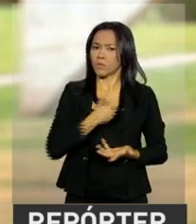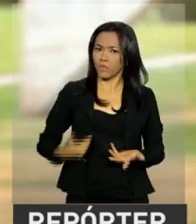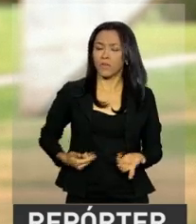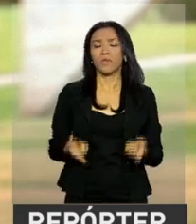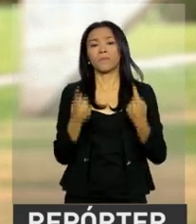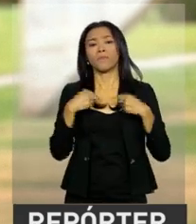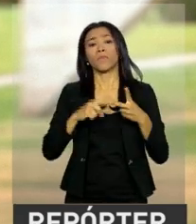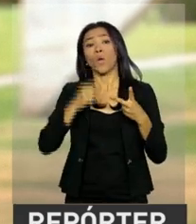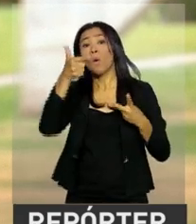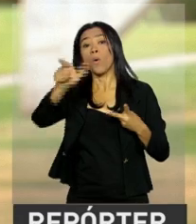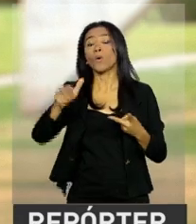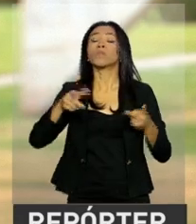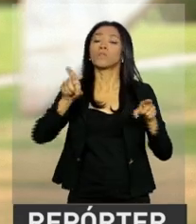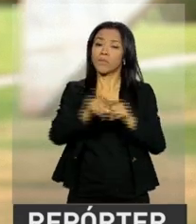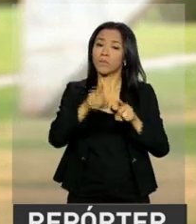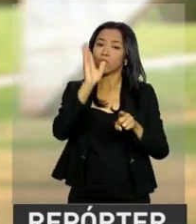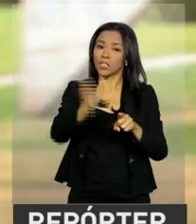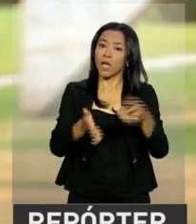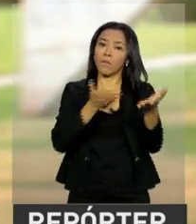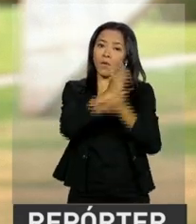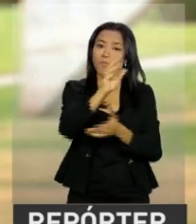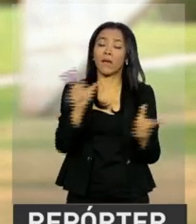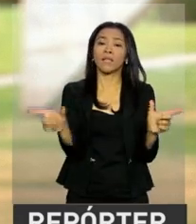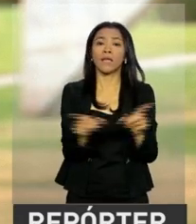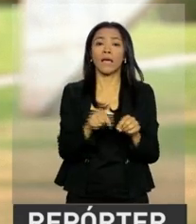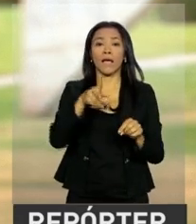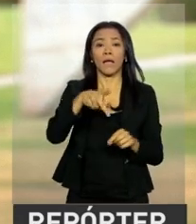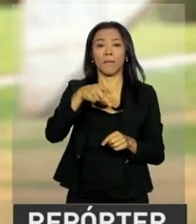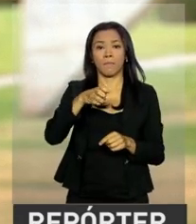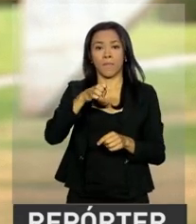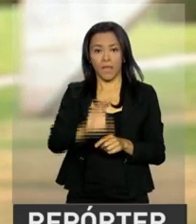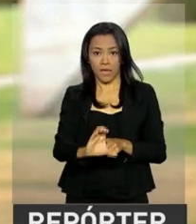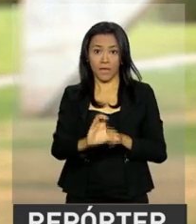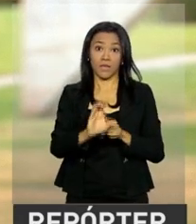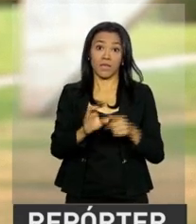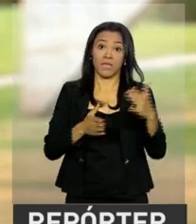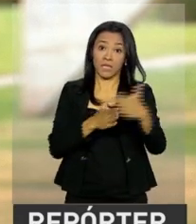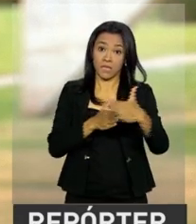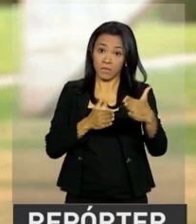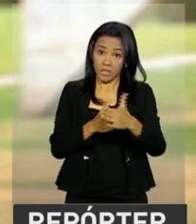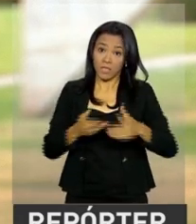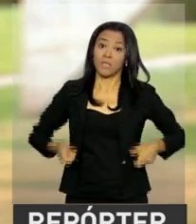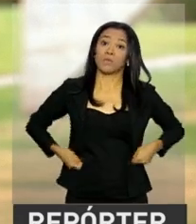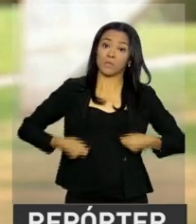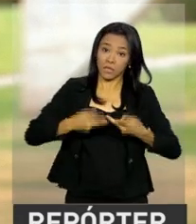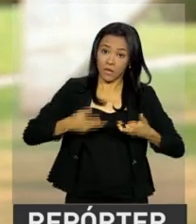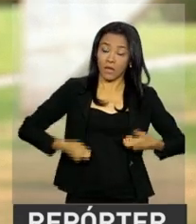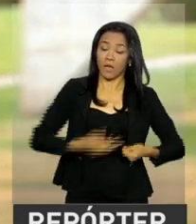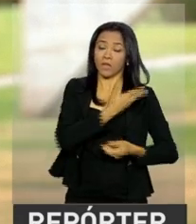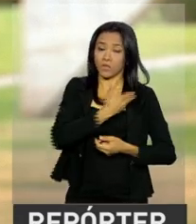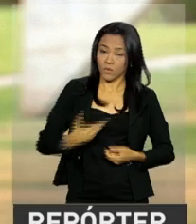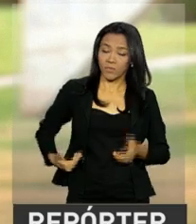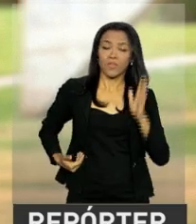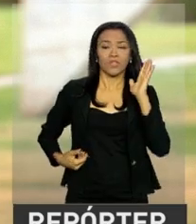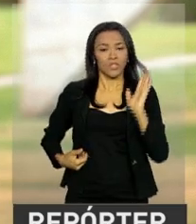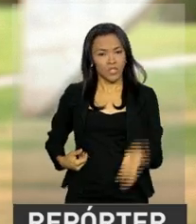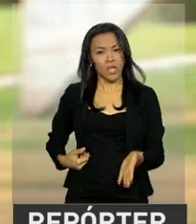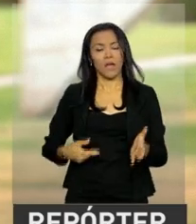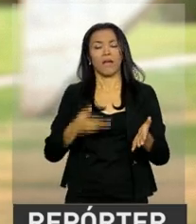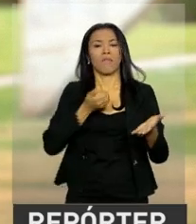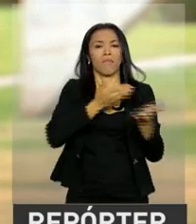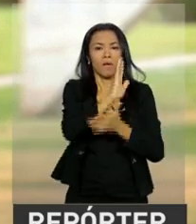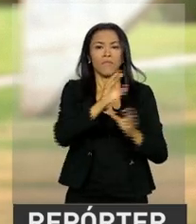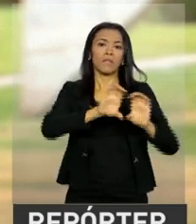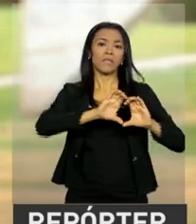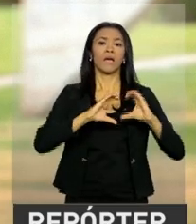que foi aprovada também foi a PEC dos gastos. A proposta de emenda à Constituição foi aprovada na Comissão de Constituição e Justiça